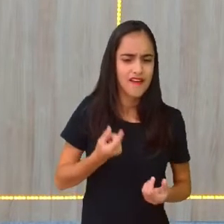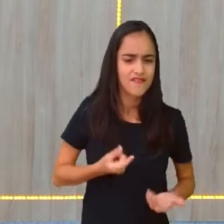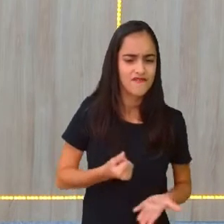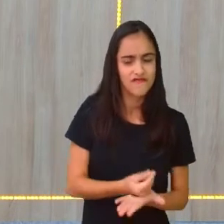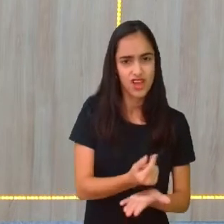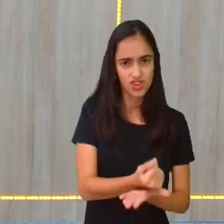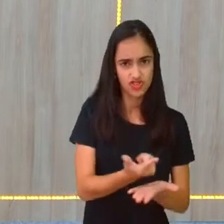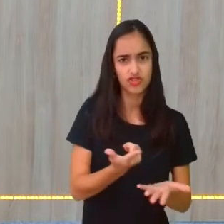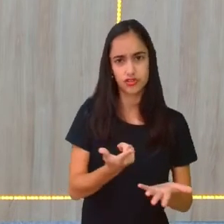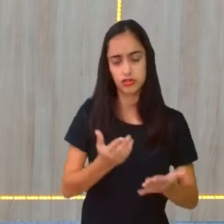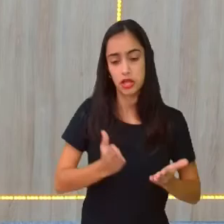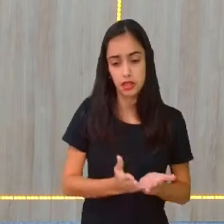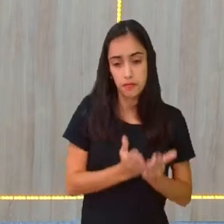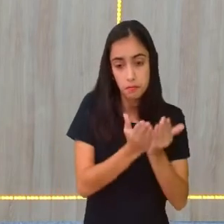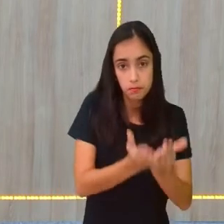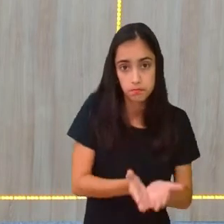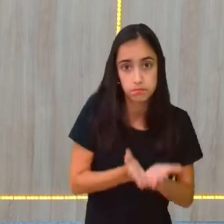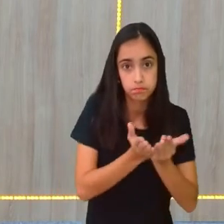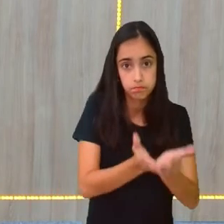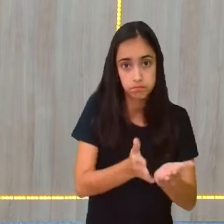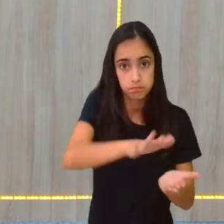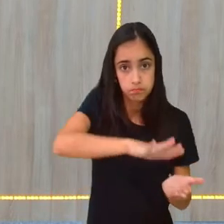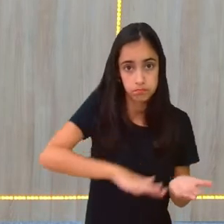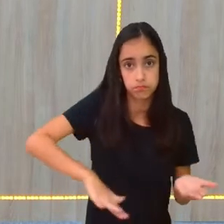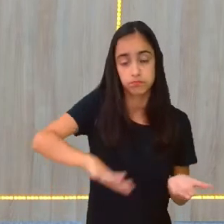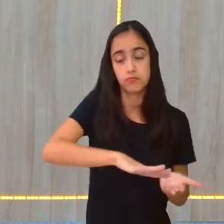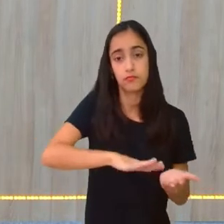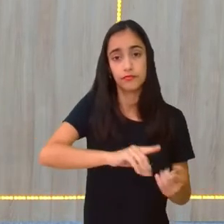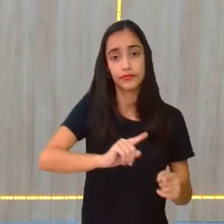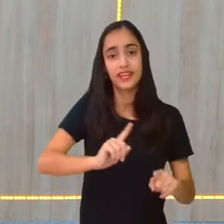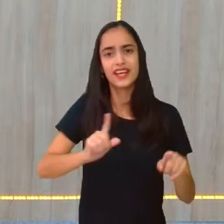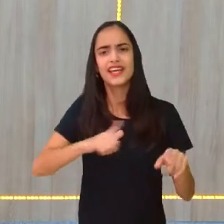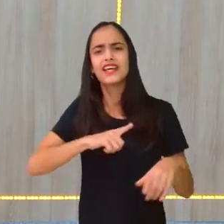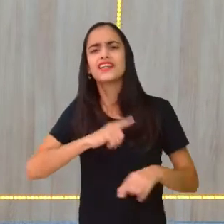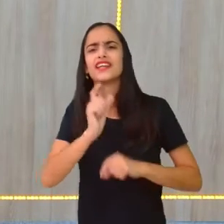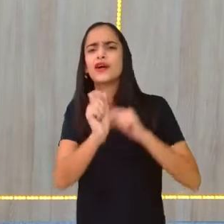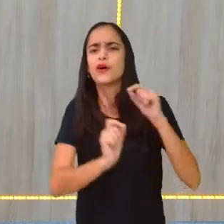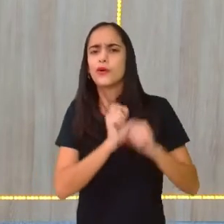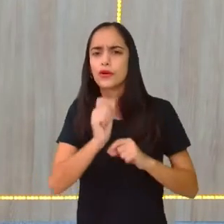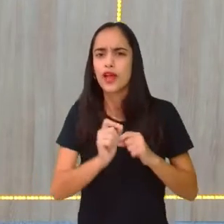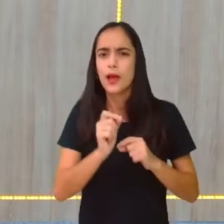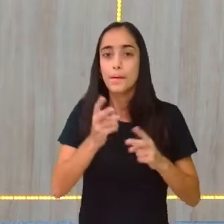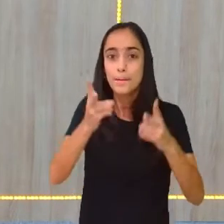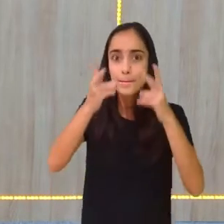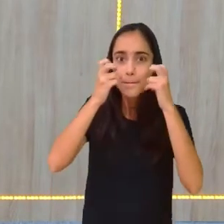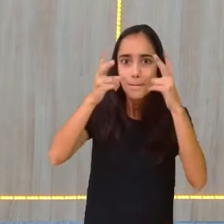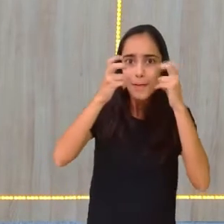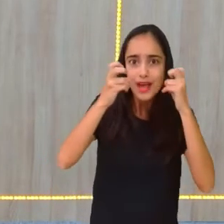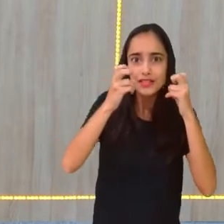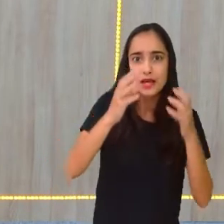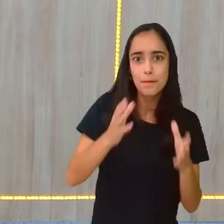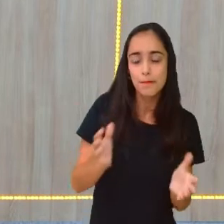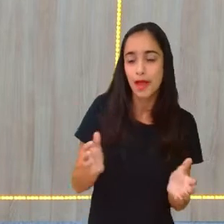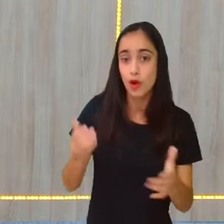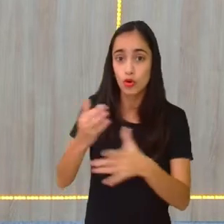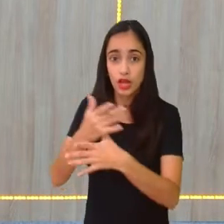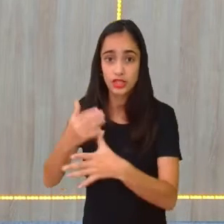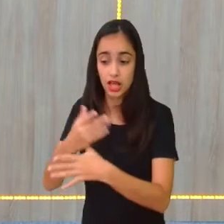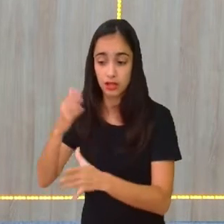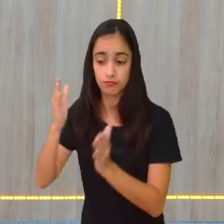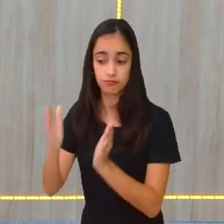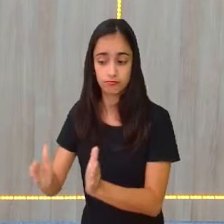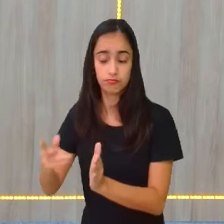Então, aí o que é que a gente tem? Eles viam, né, que os persas, apesar de derrotados,